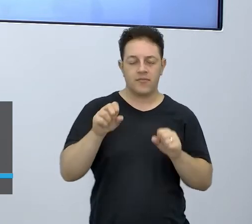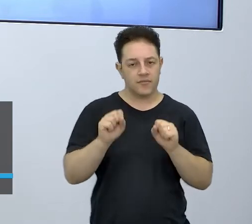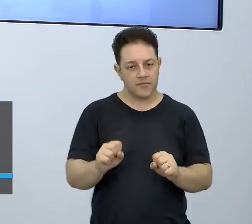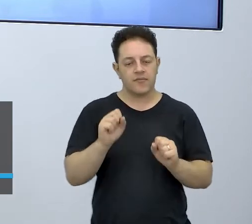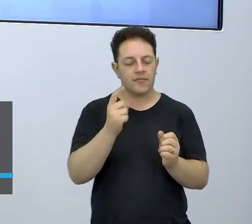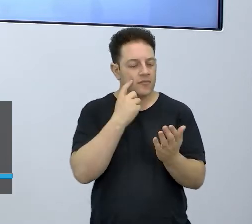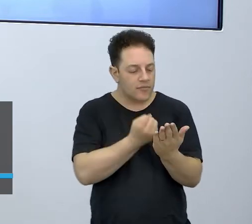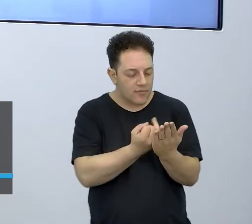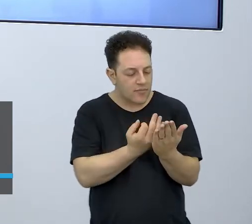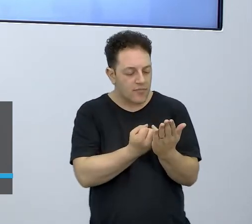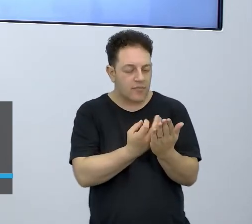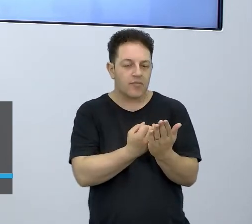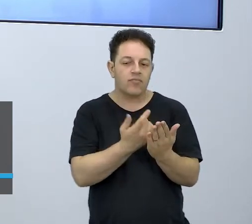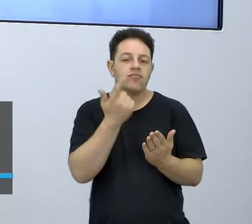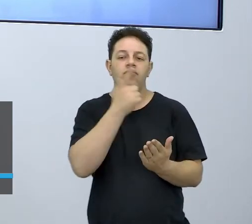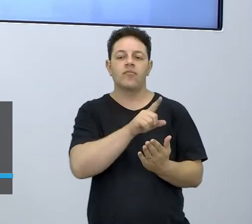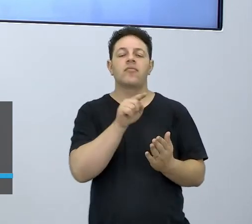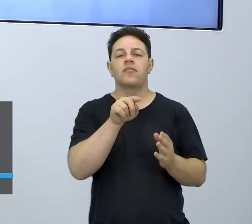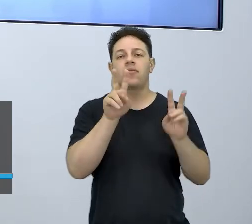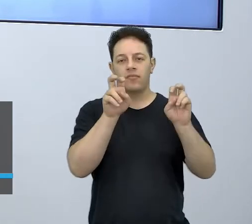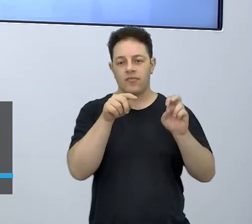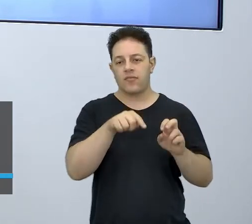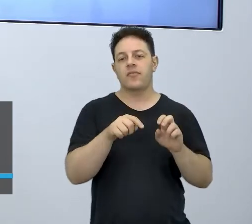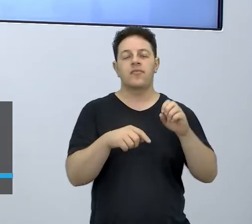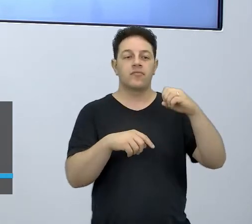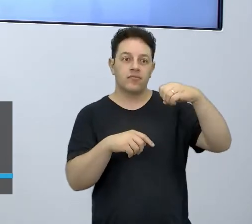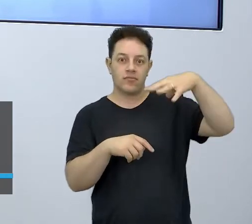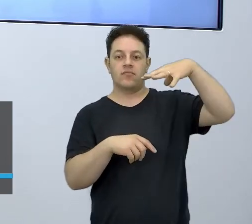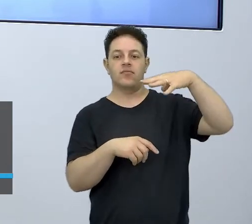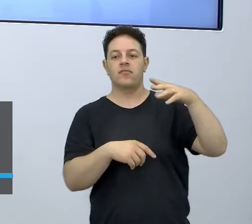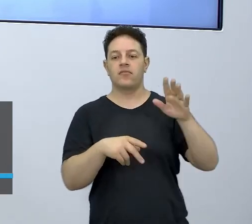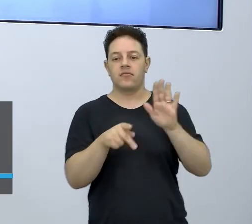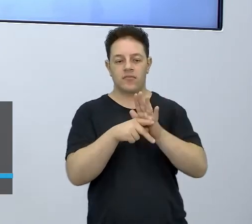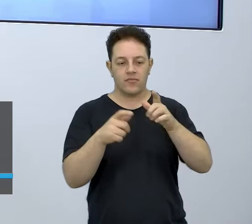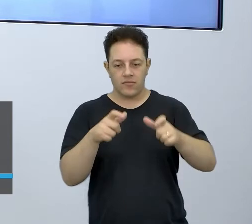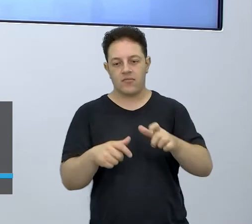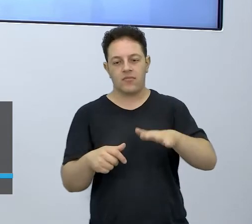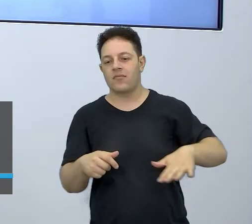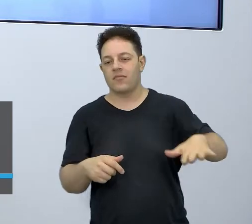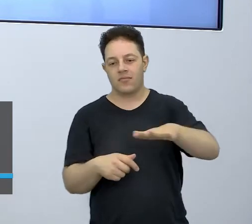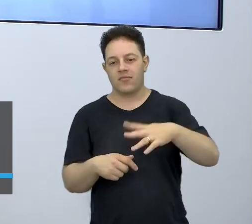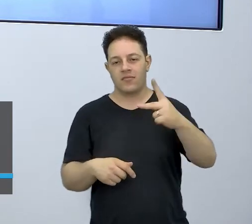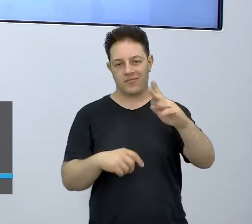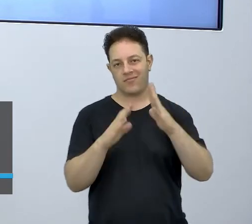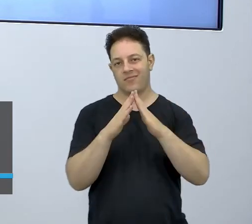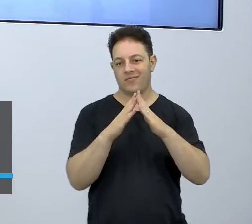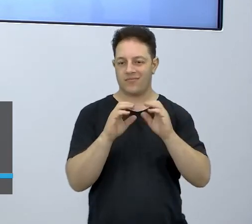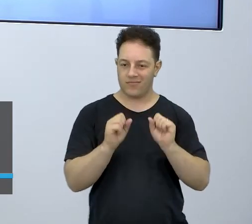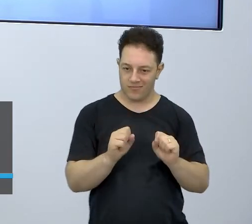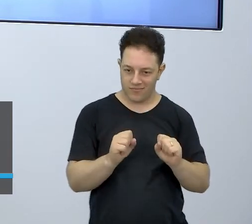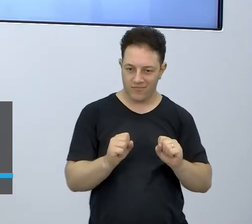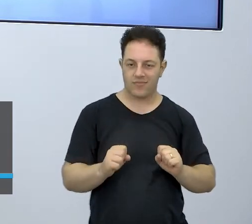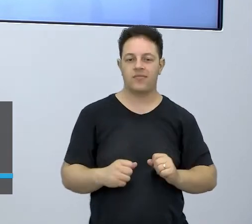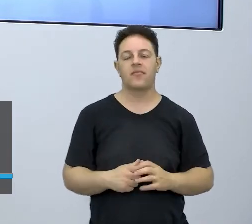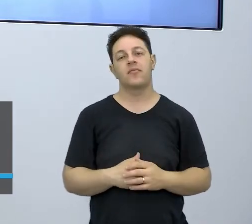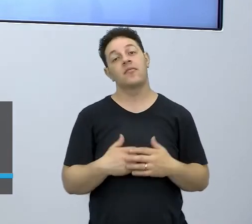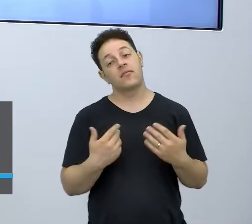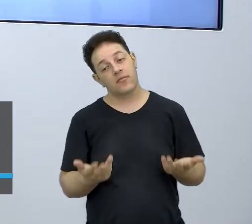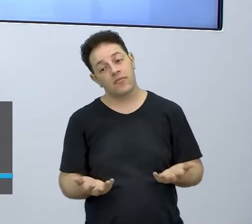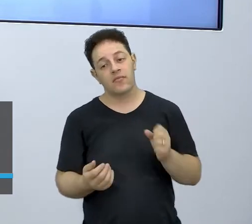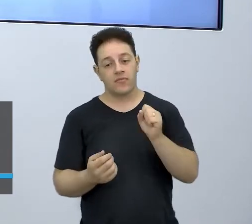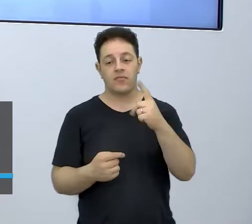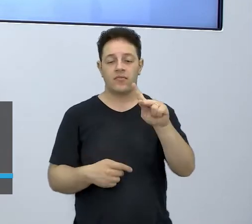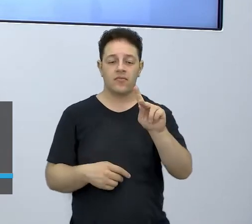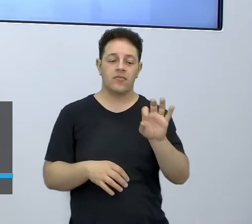medir a incidência aí solar, na verdade, a iluminância na região onde você está desenvolvendo aí o seu projeto ou o